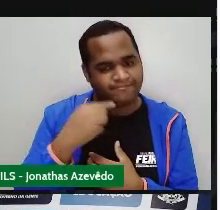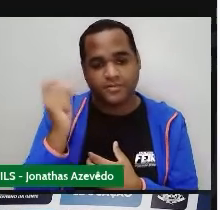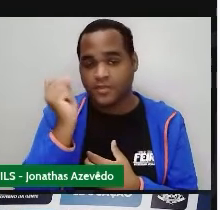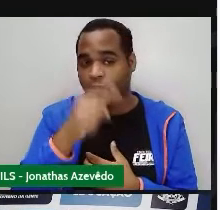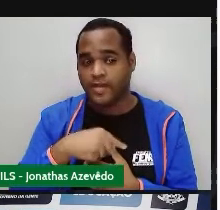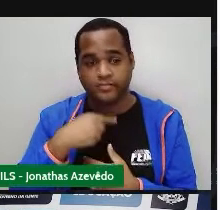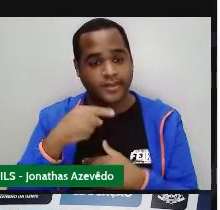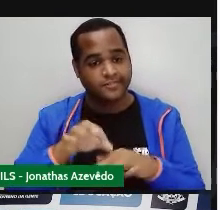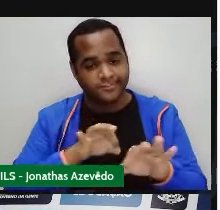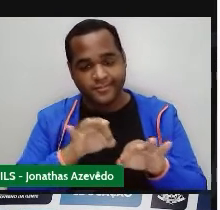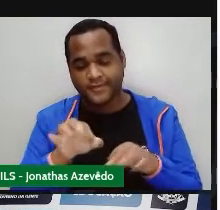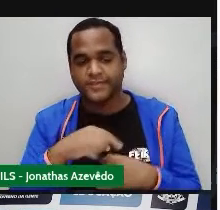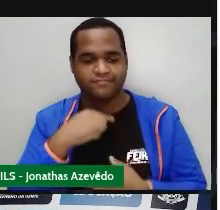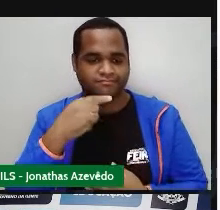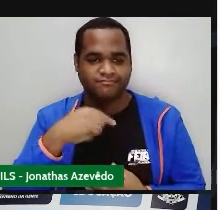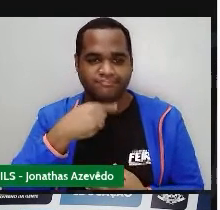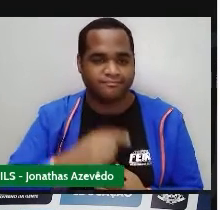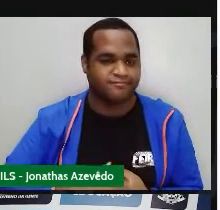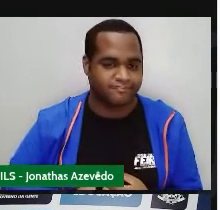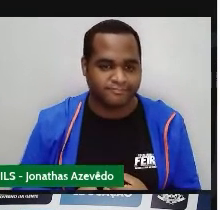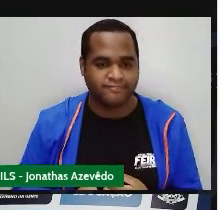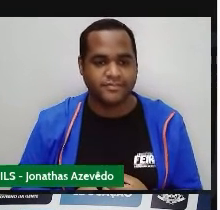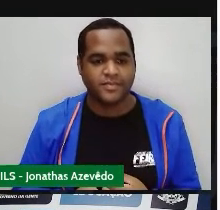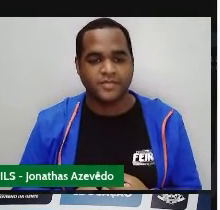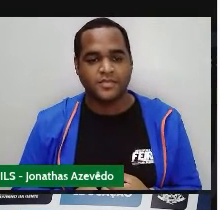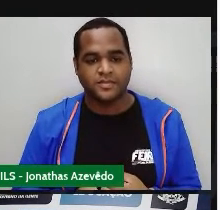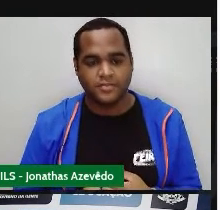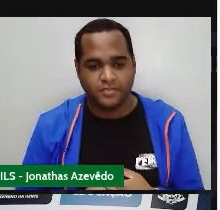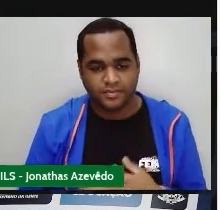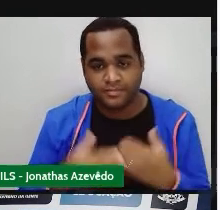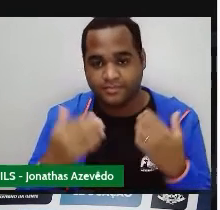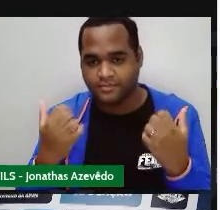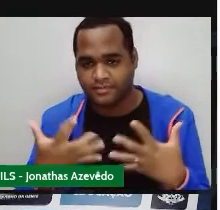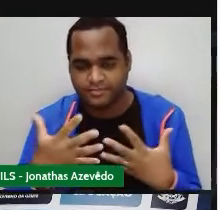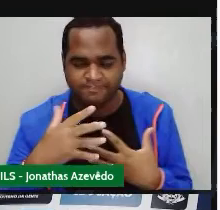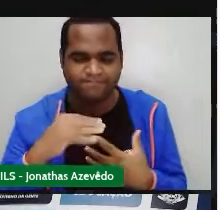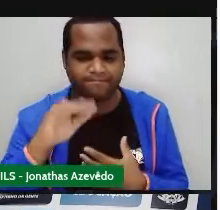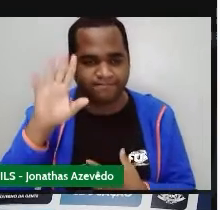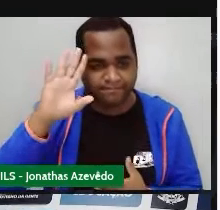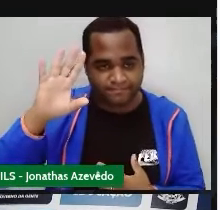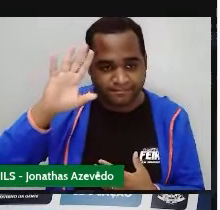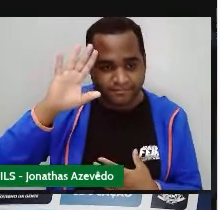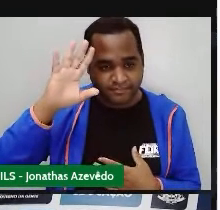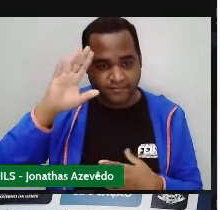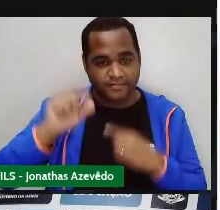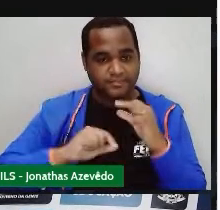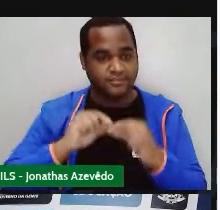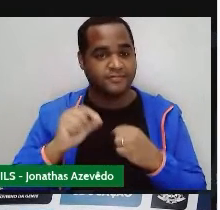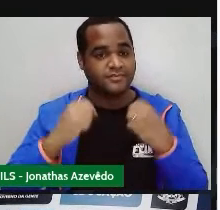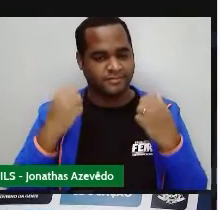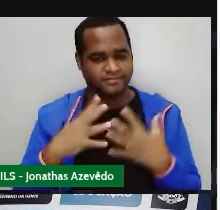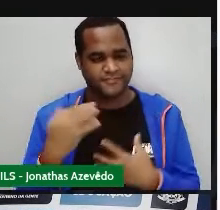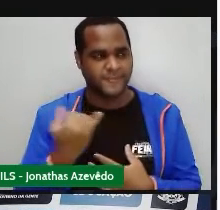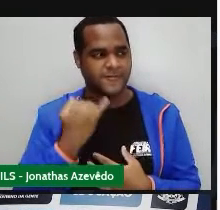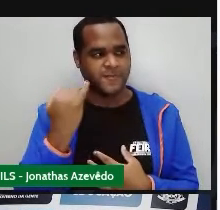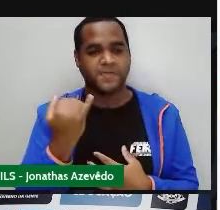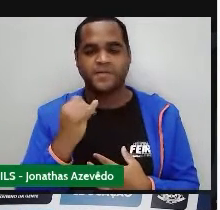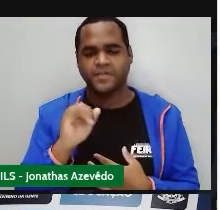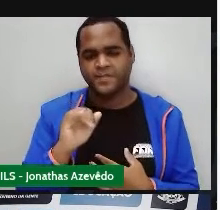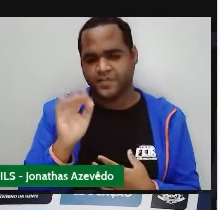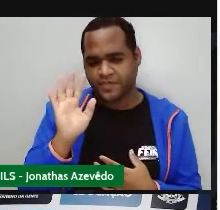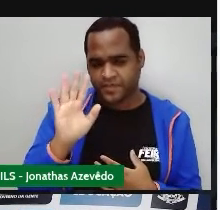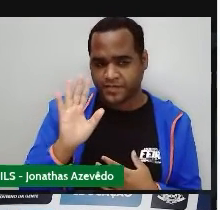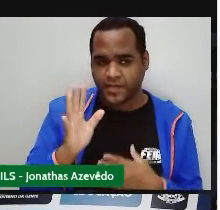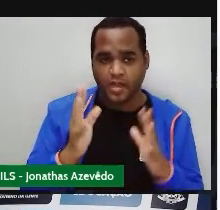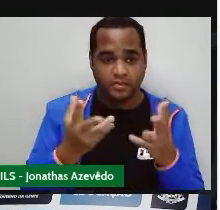impossível de ser resolvida Tá bom então o que eu quero que você reflita o seguinte olha só que bacana já